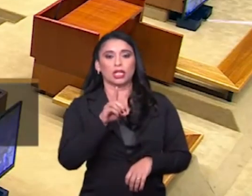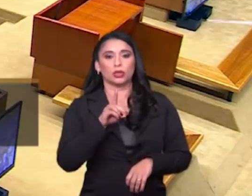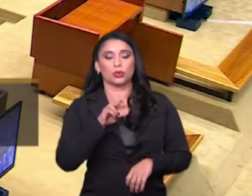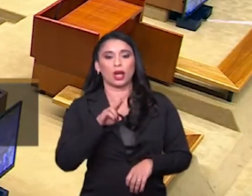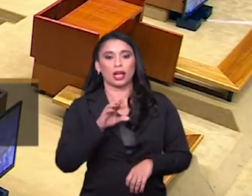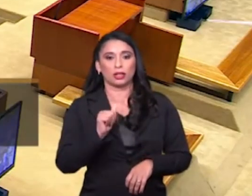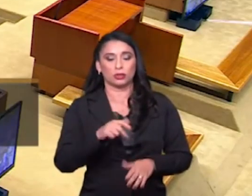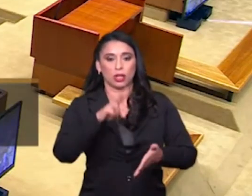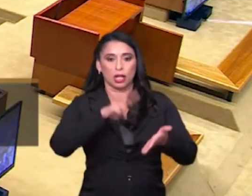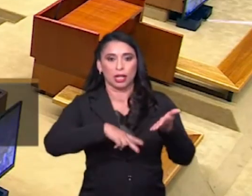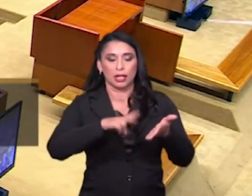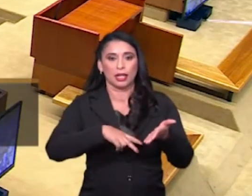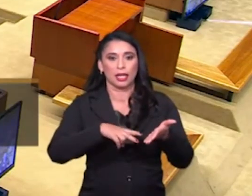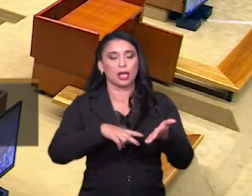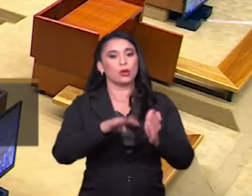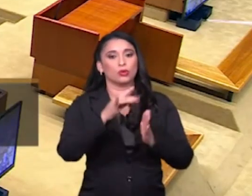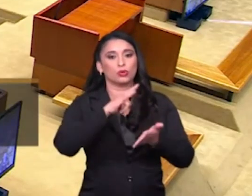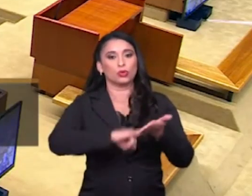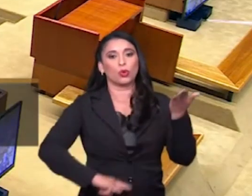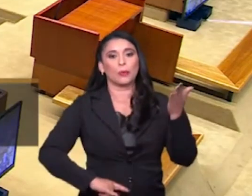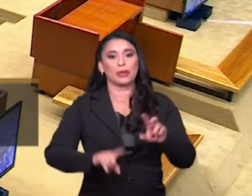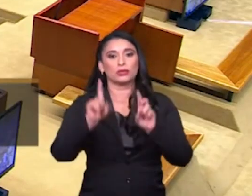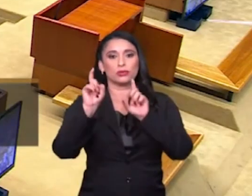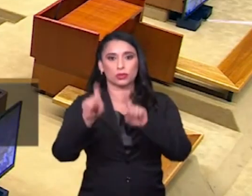termo de Posse